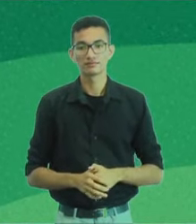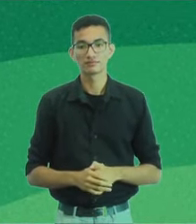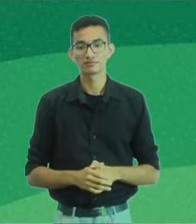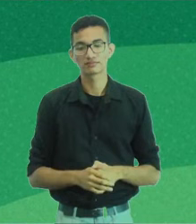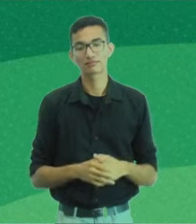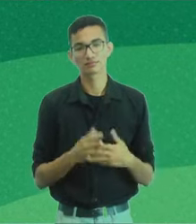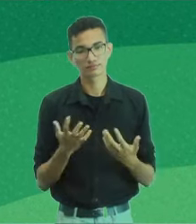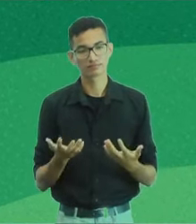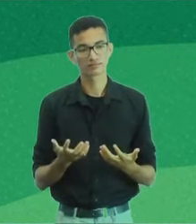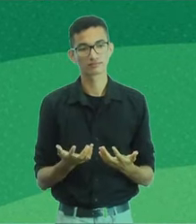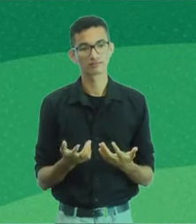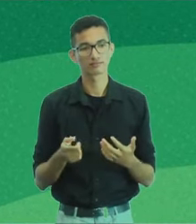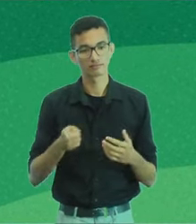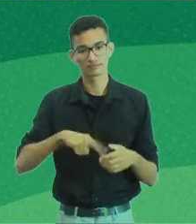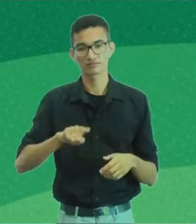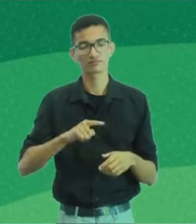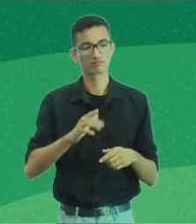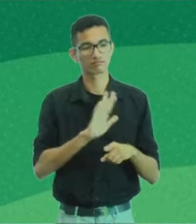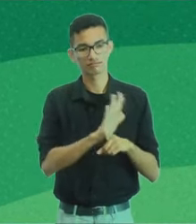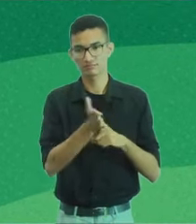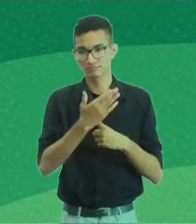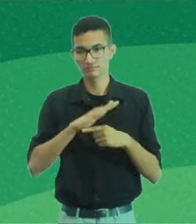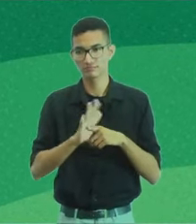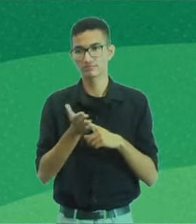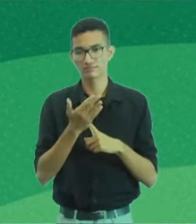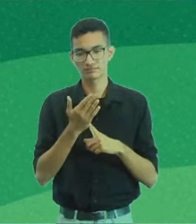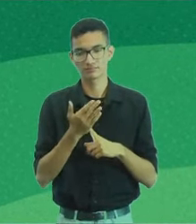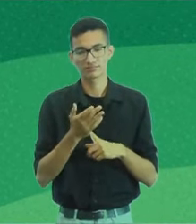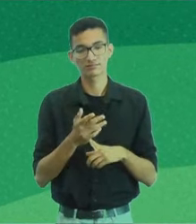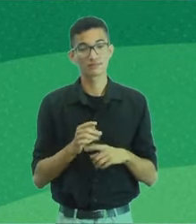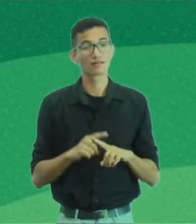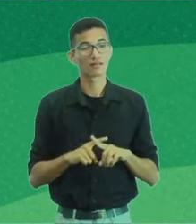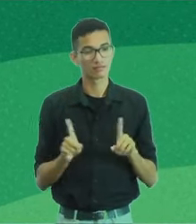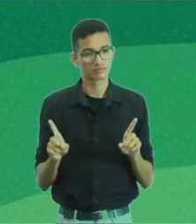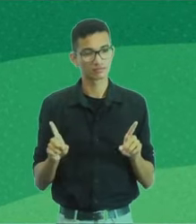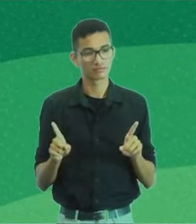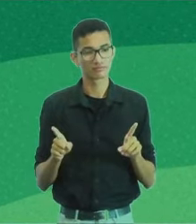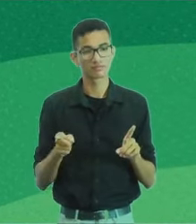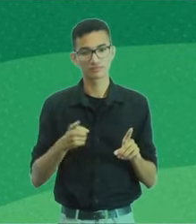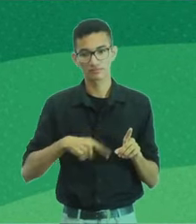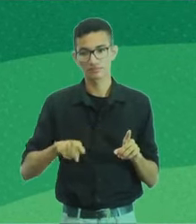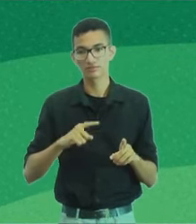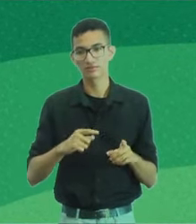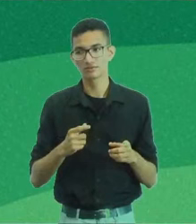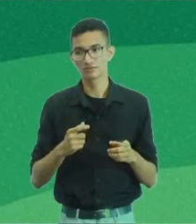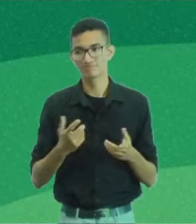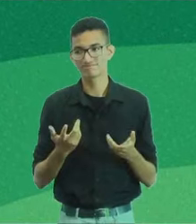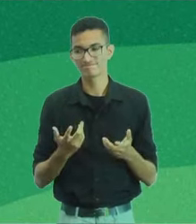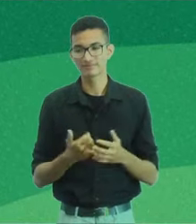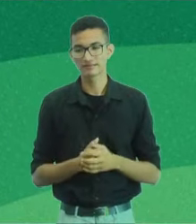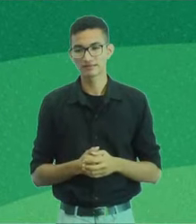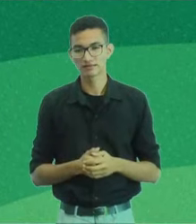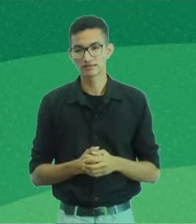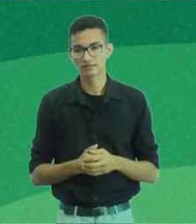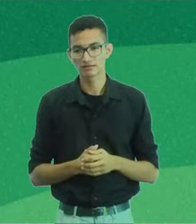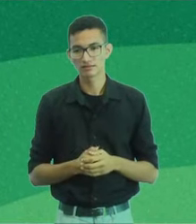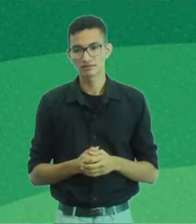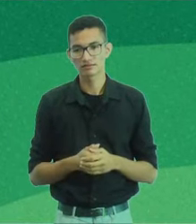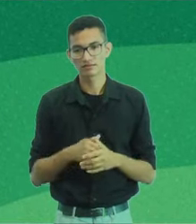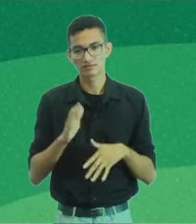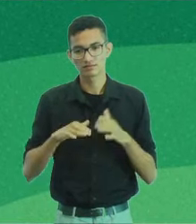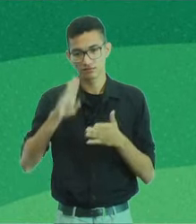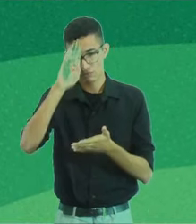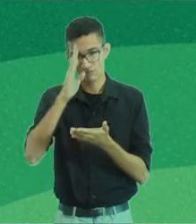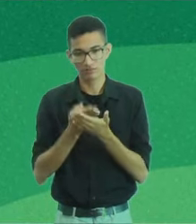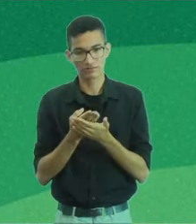espero que a gente se ajude nisso Daquele mesmo jeito a gente tem que ter um pouco de confiança